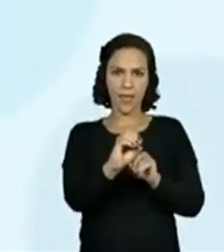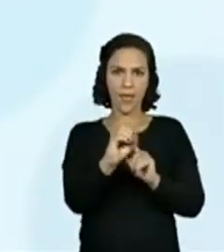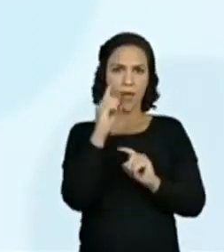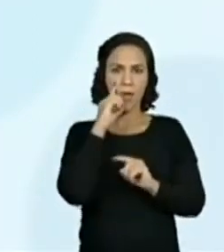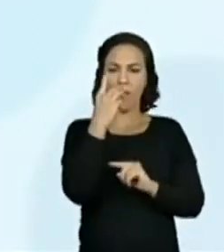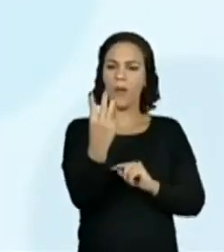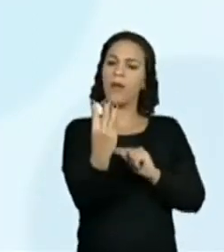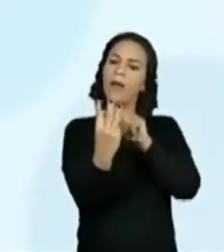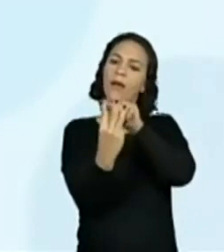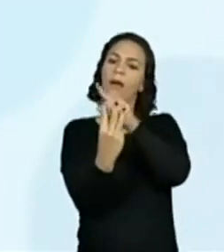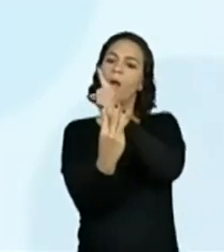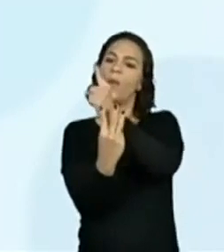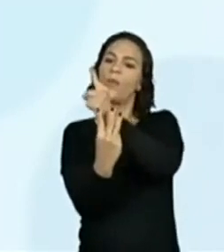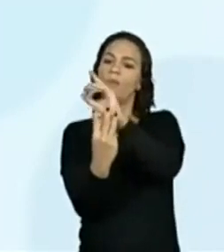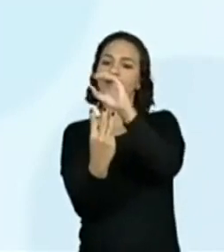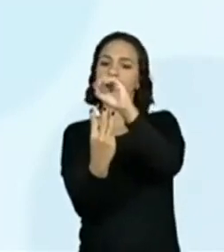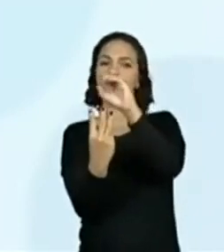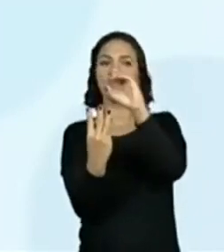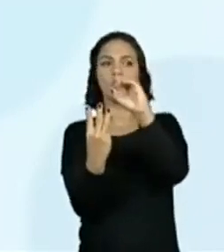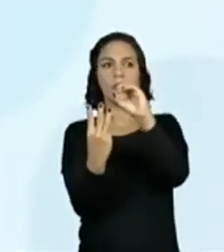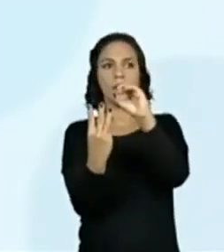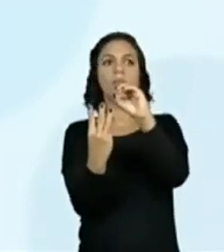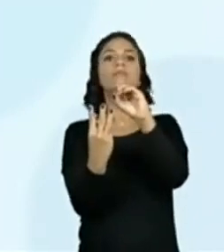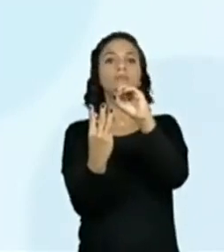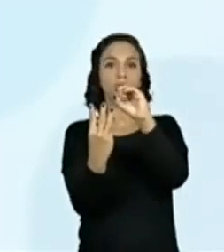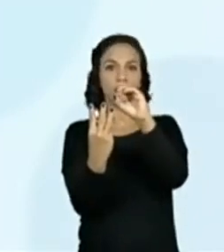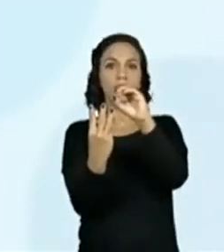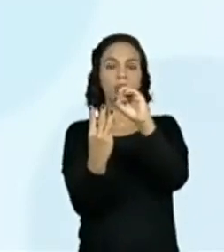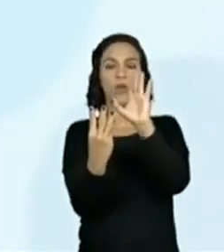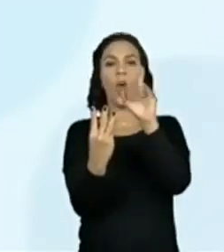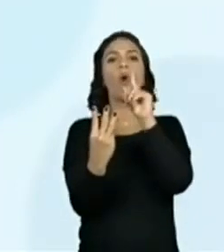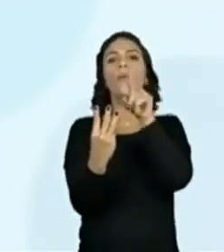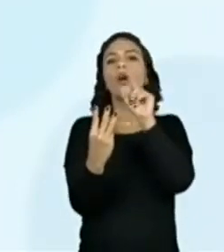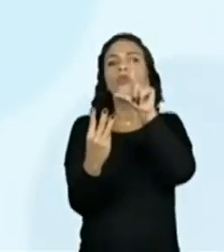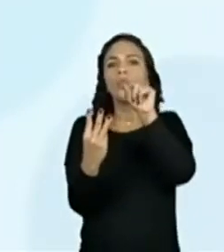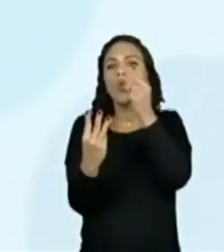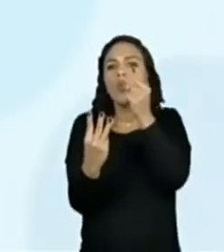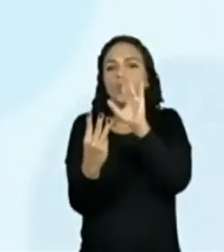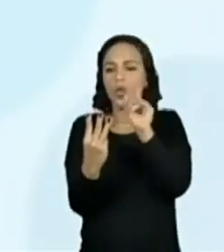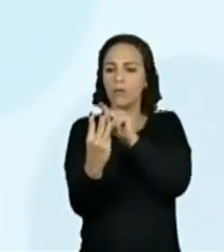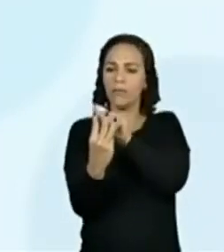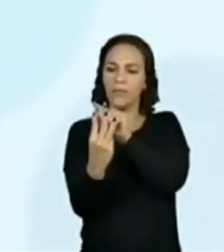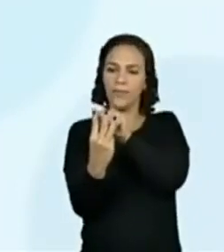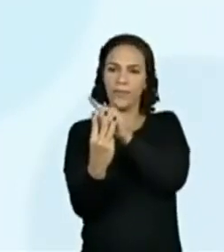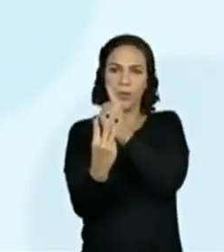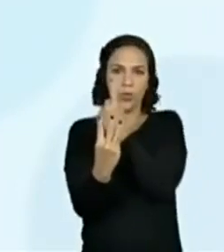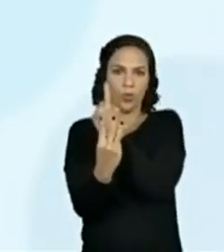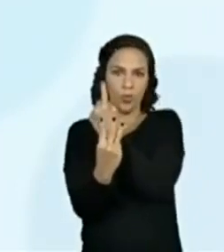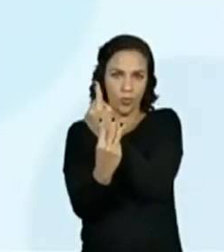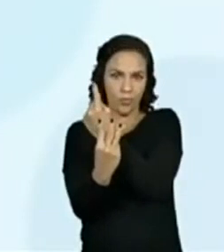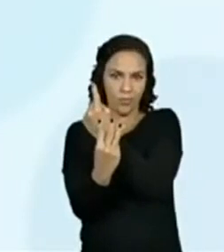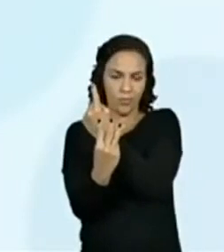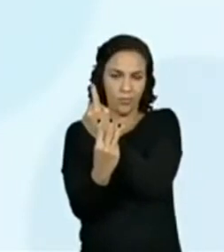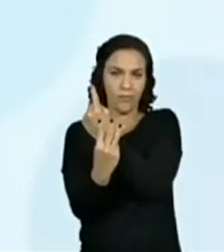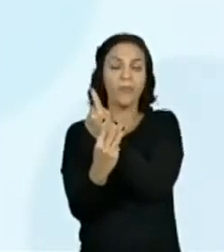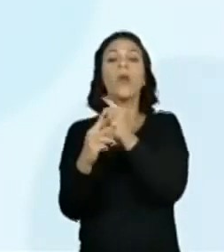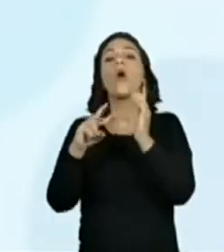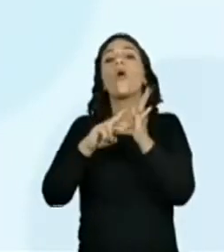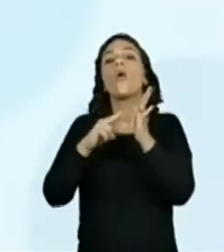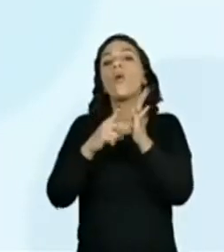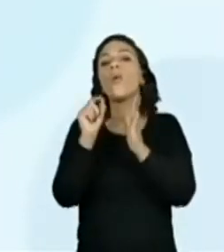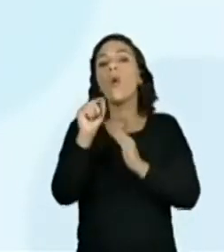3 algarismos. Exatamente. Então, ele vai ficar o 1, vai ser o primeiro que eu vou colocar? Isso, porque é uma centena.